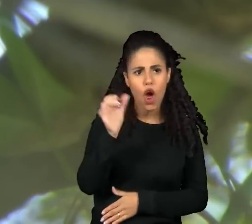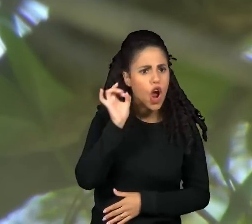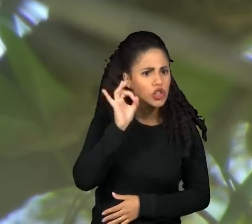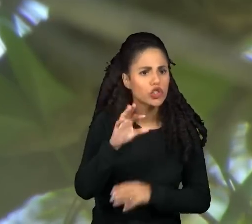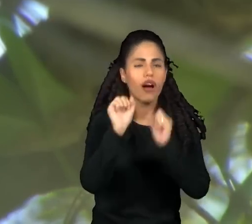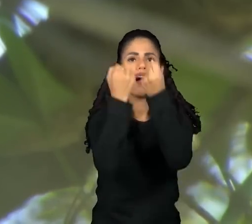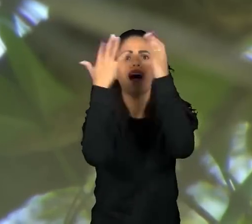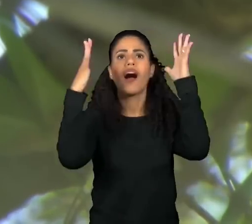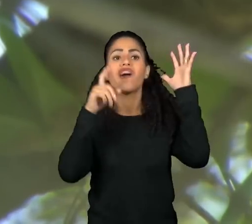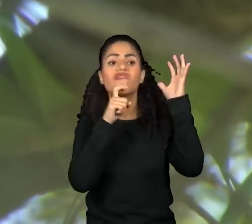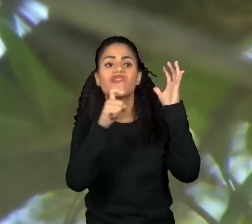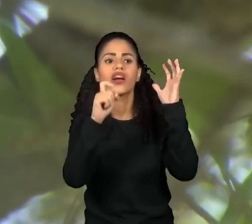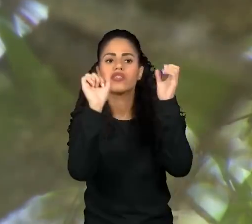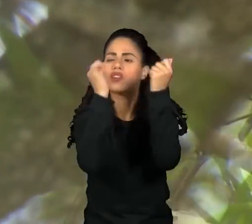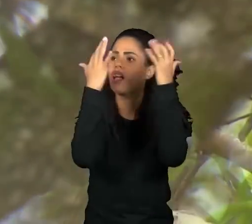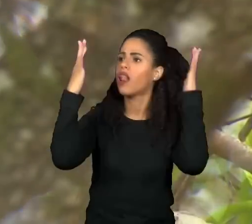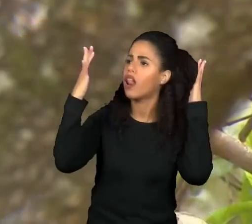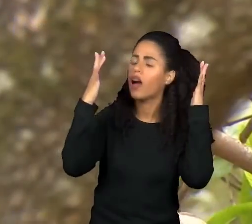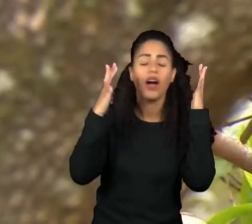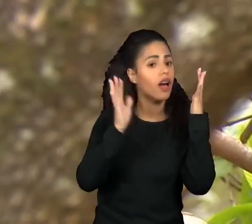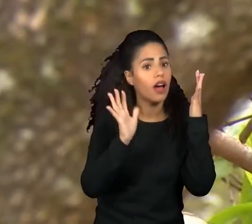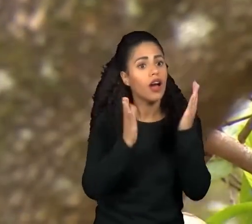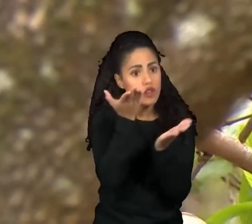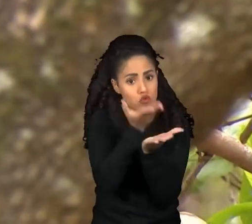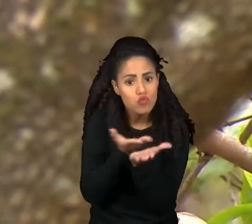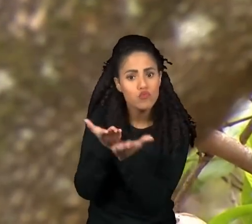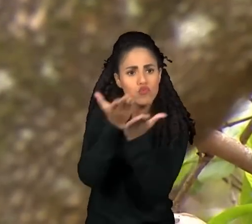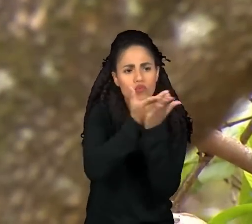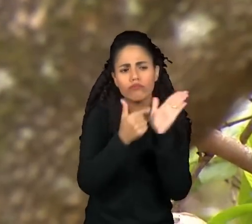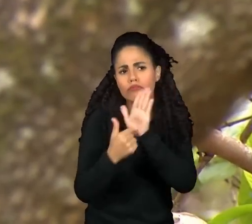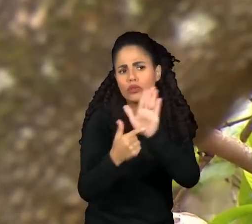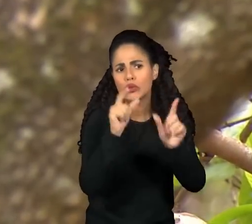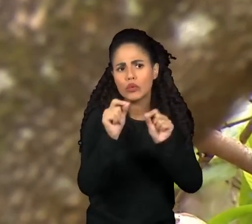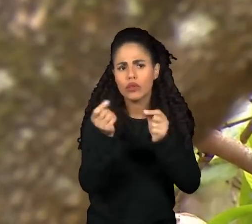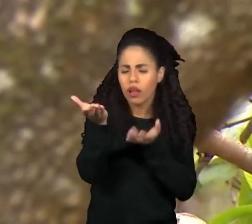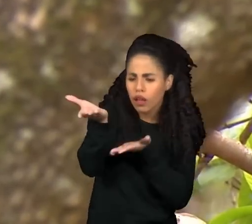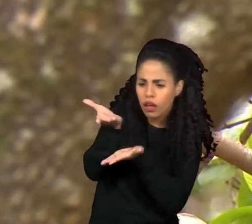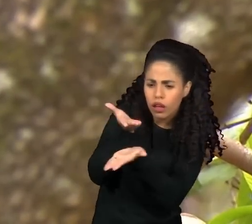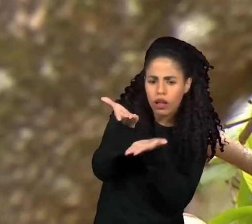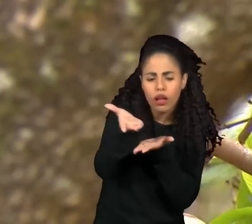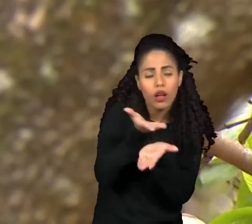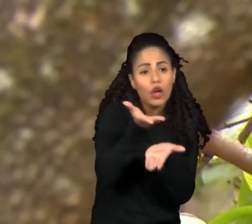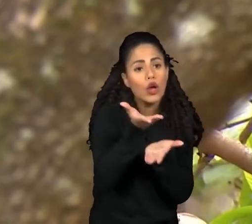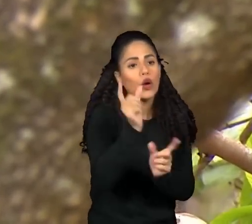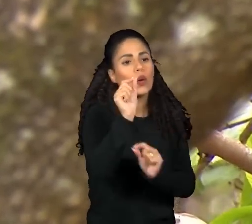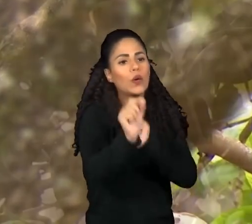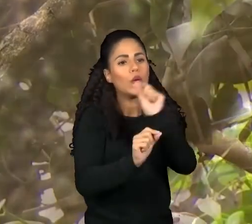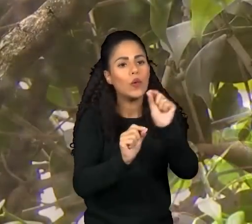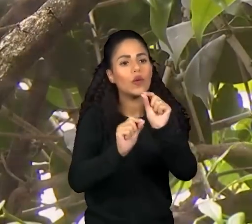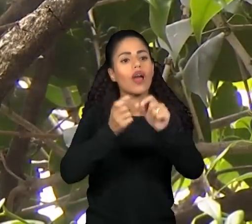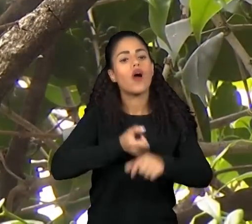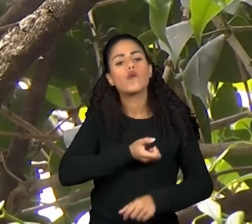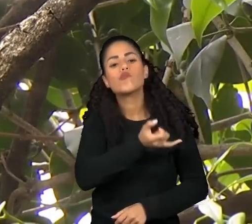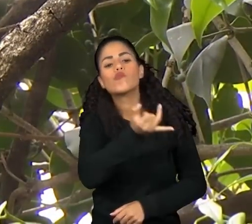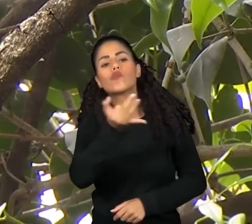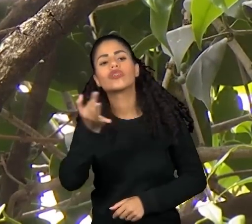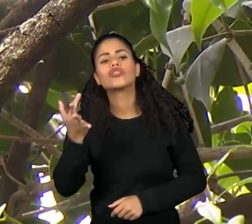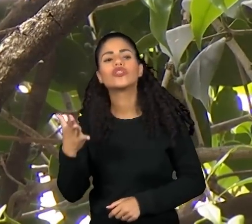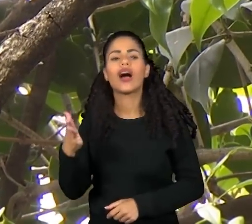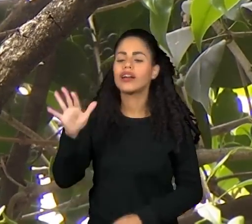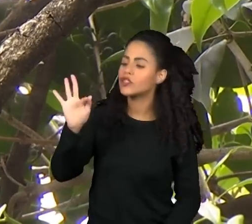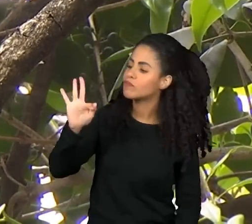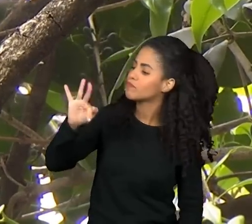área verde, mas tem alguns estudos que mostram claramente uma correlação positiva entre quantidade de pássaros